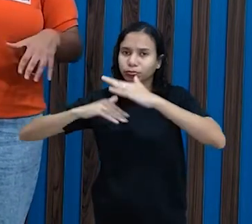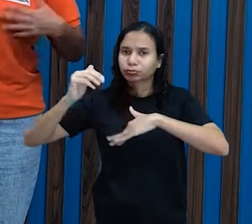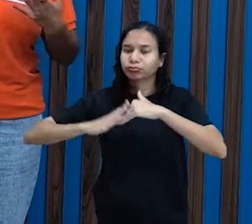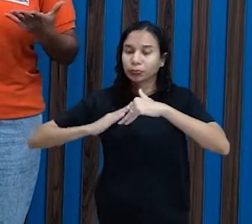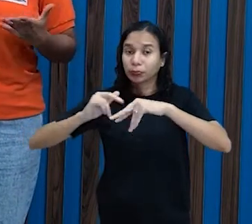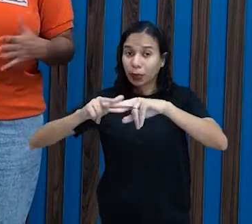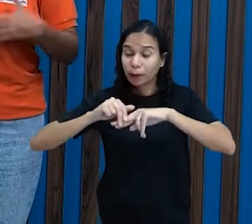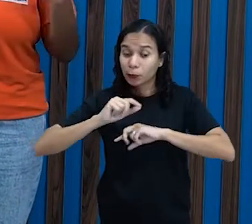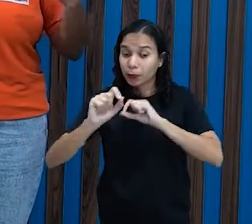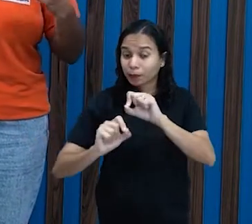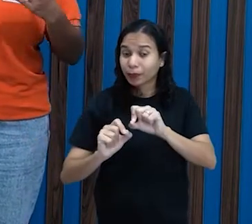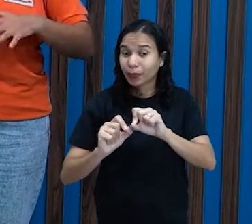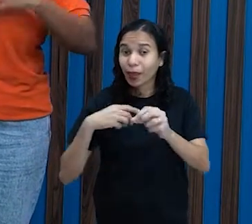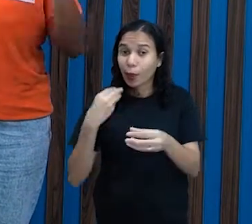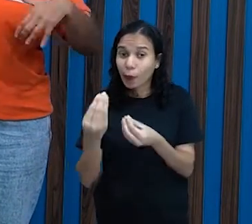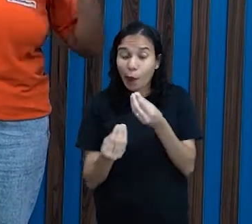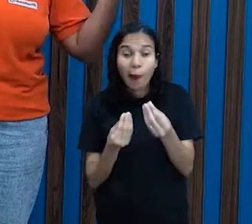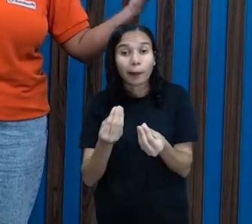as histórias